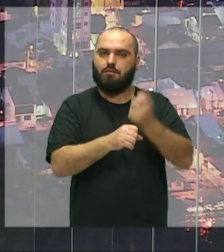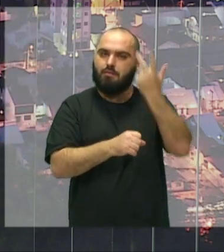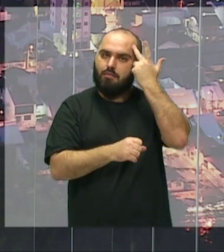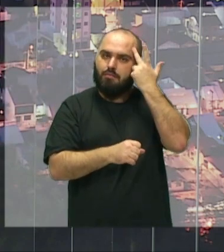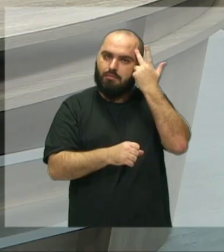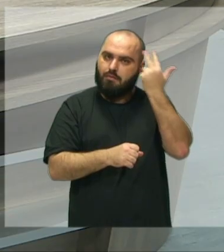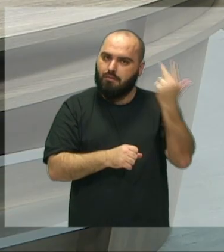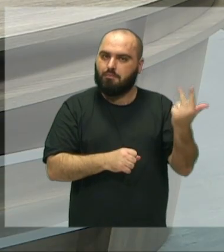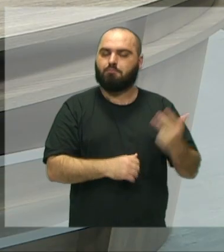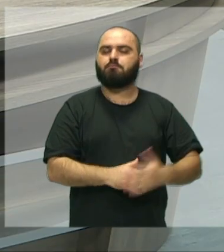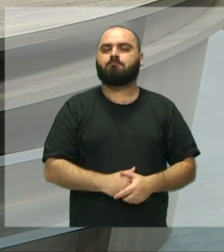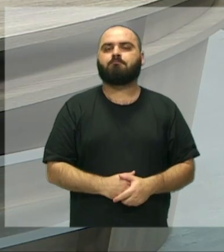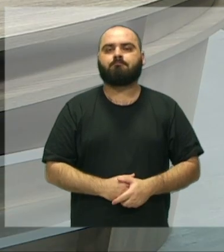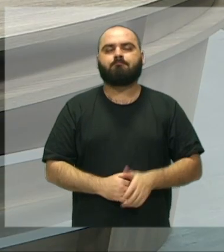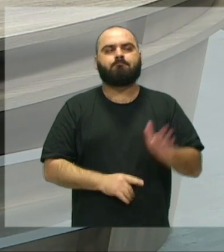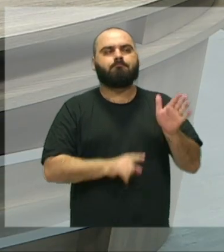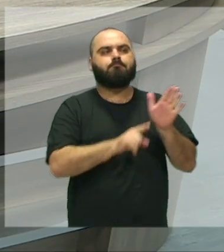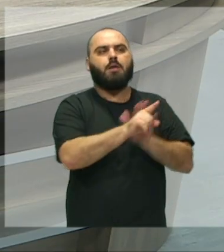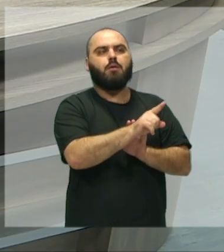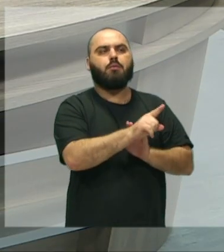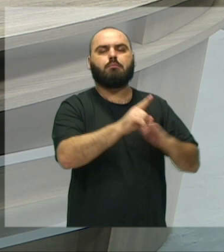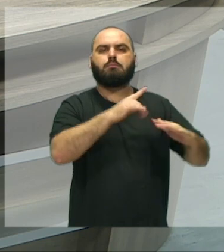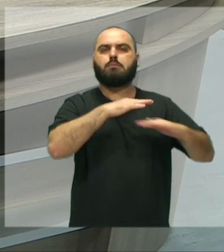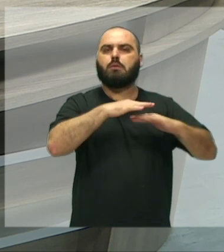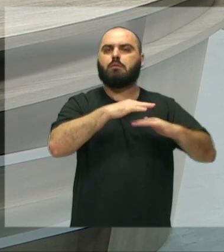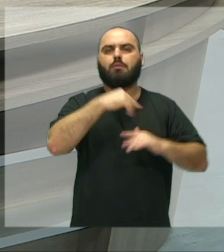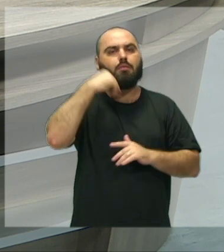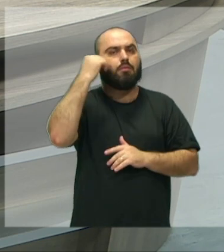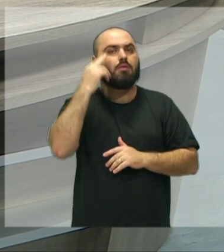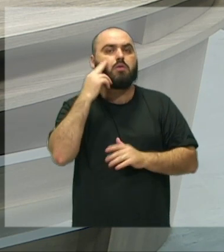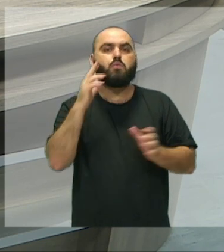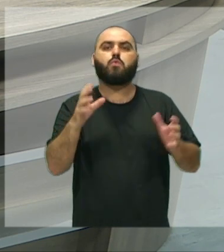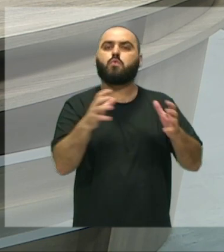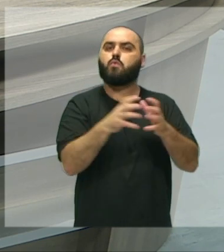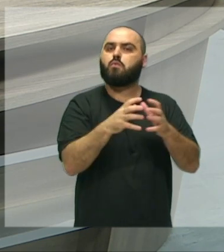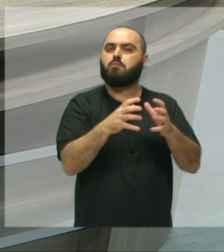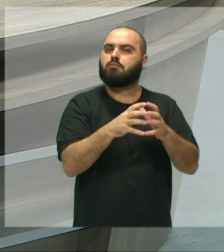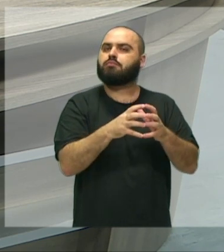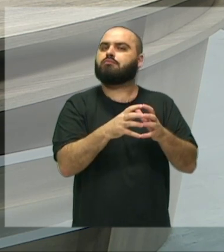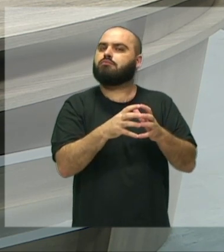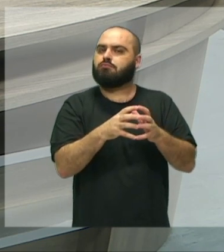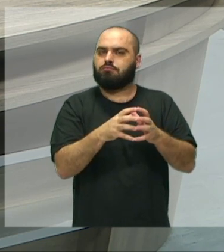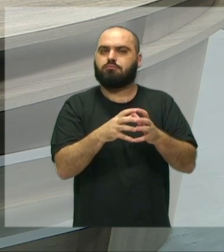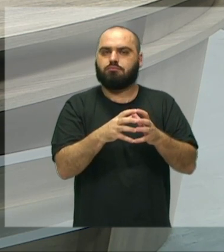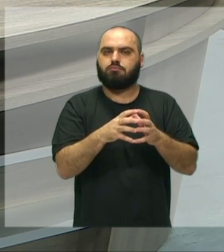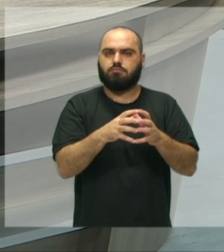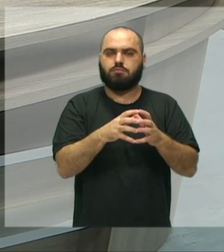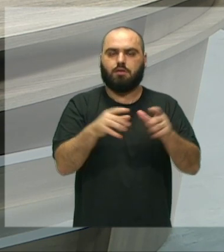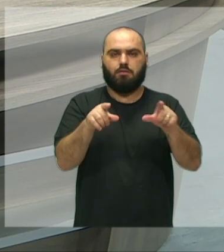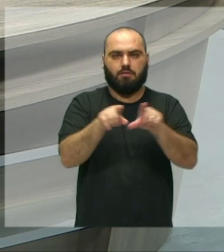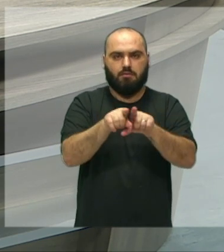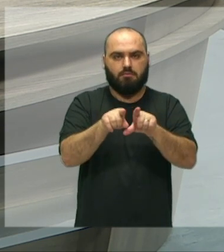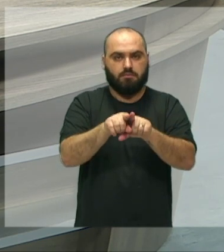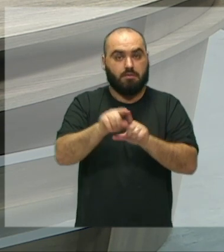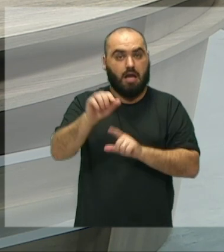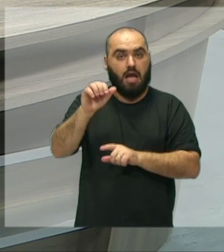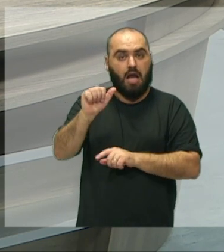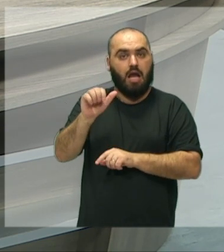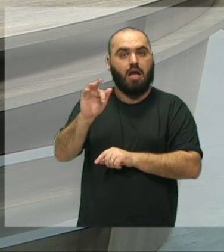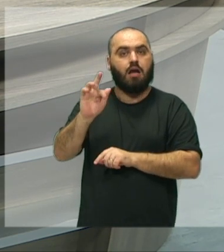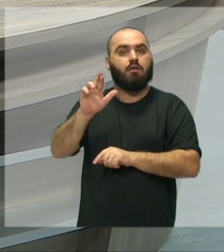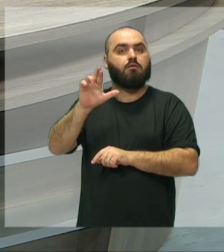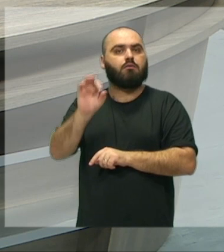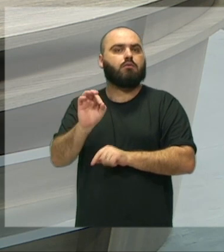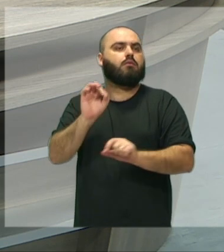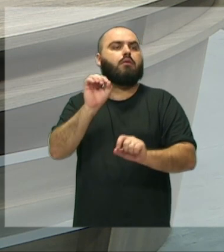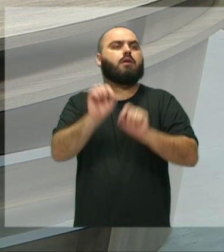de saber como que o movimento negro e os grupos todos, como o grupo Afro, por exemplo,